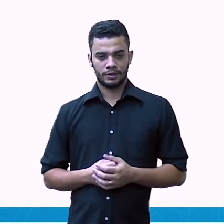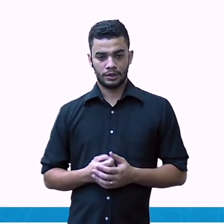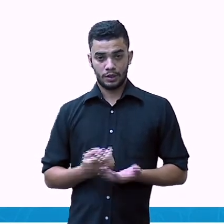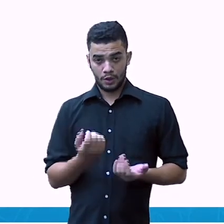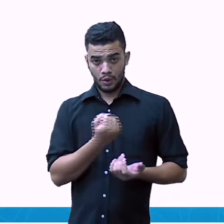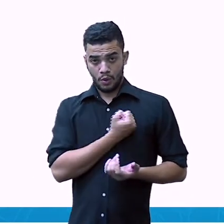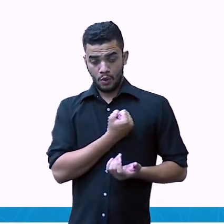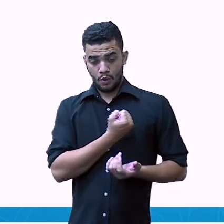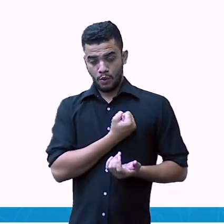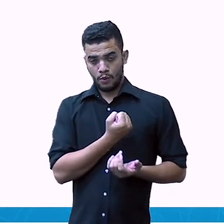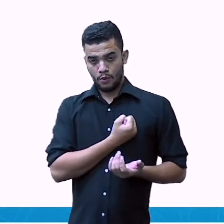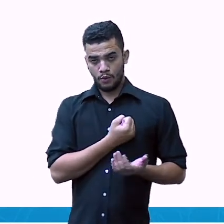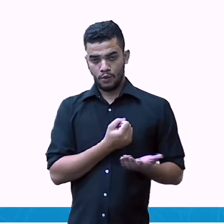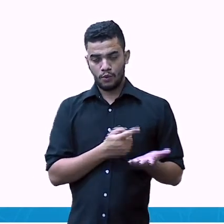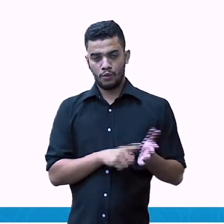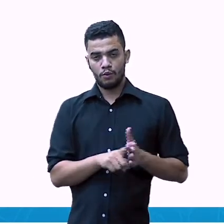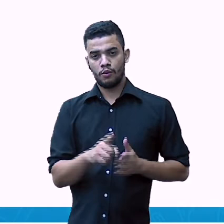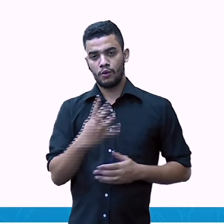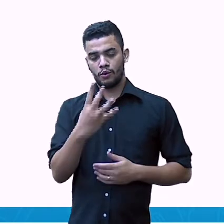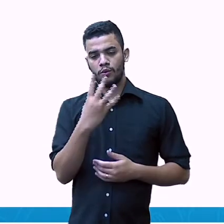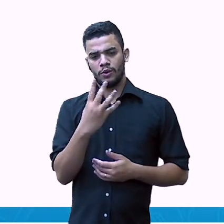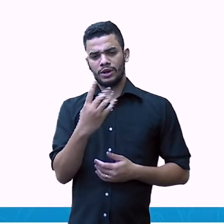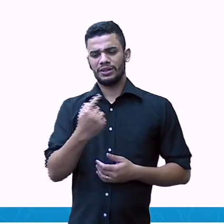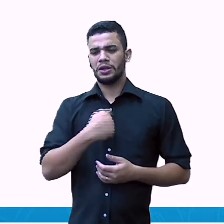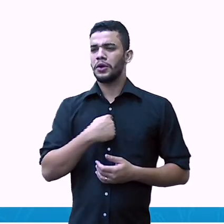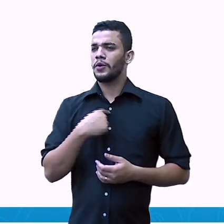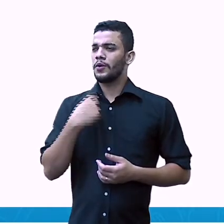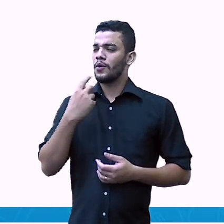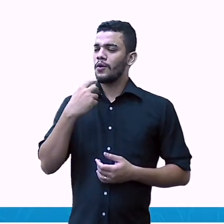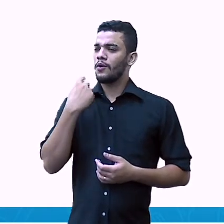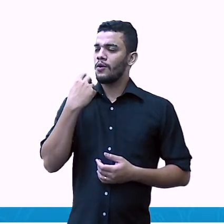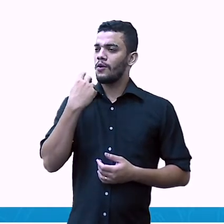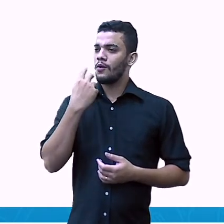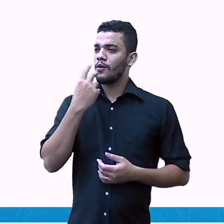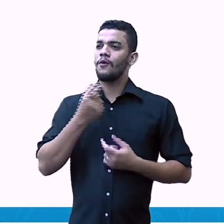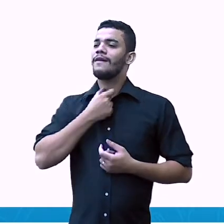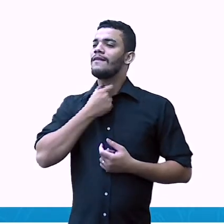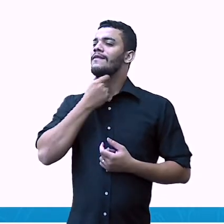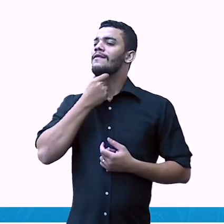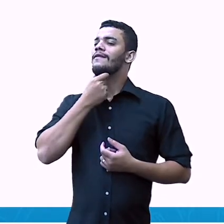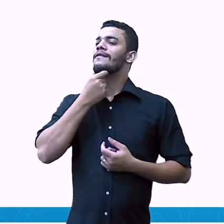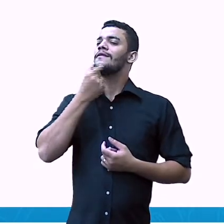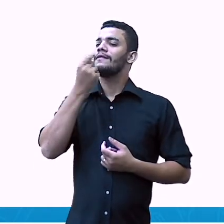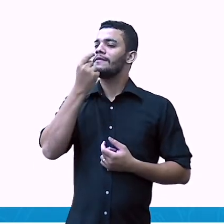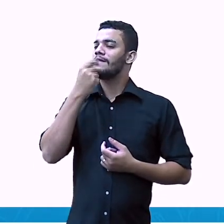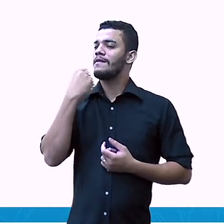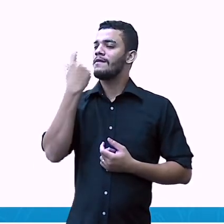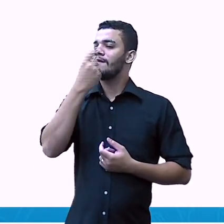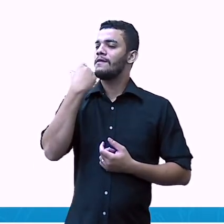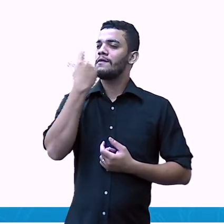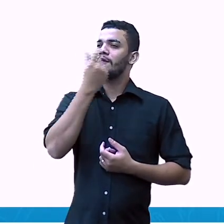Número 4. Tem uma voz doce. Quem está cantando aqui é uma